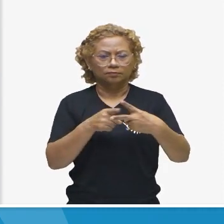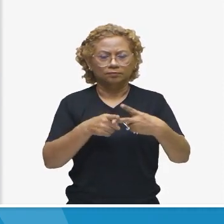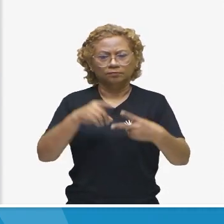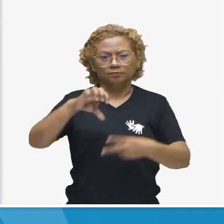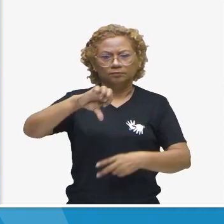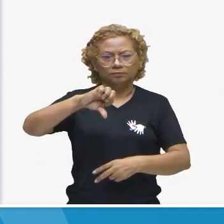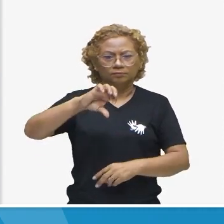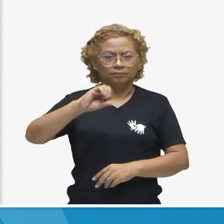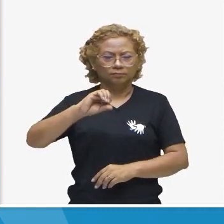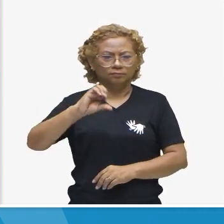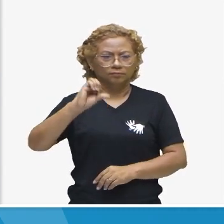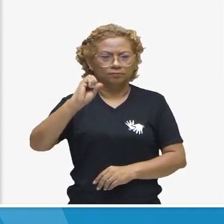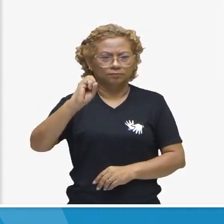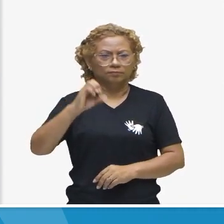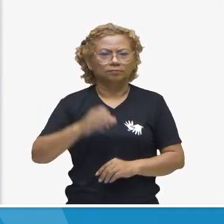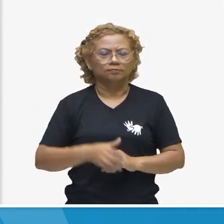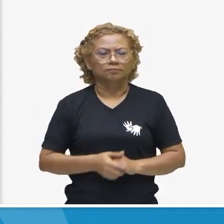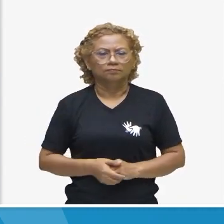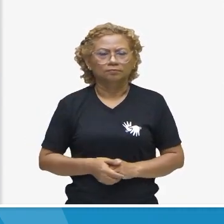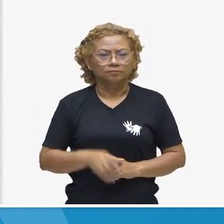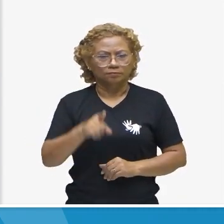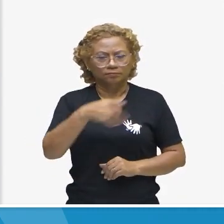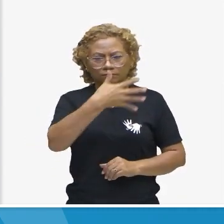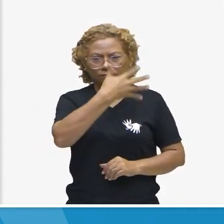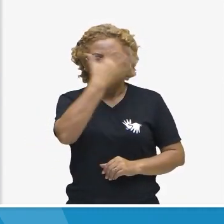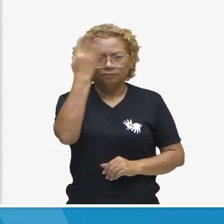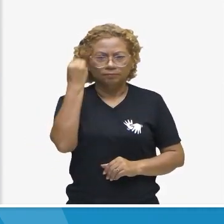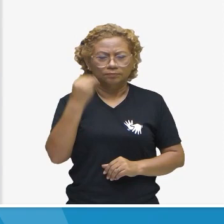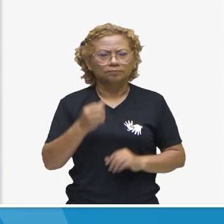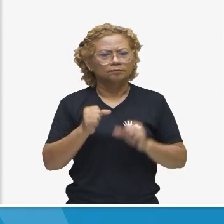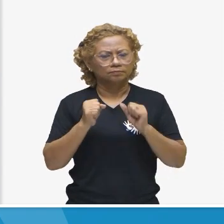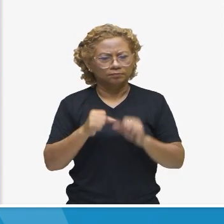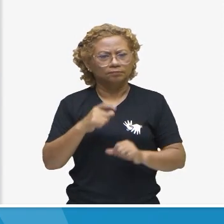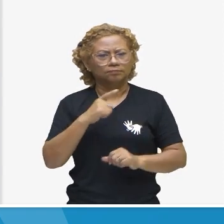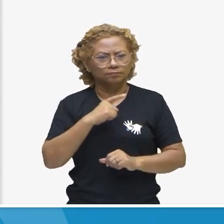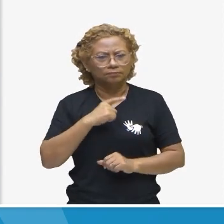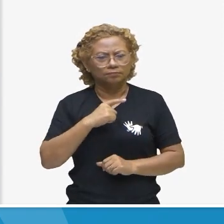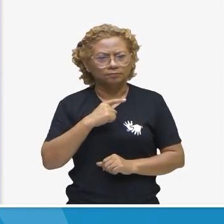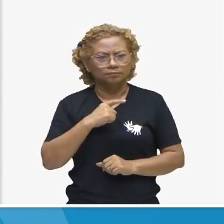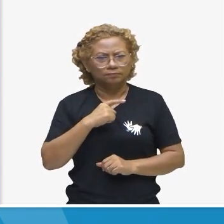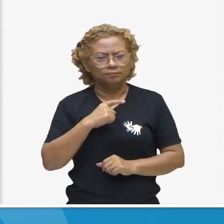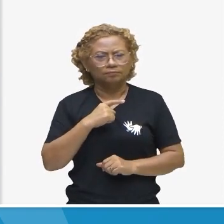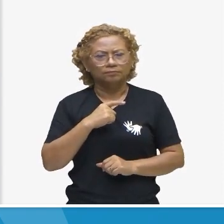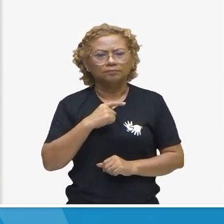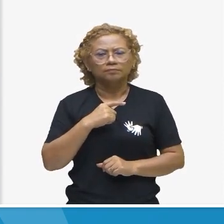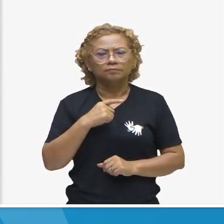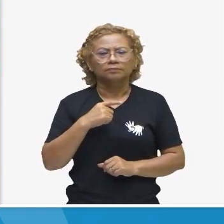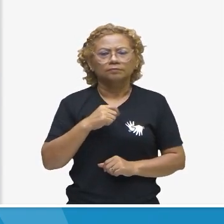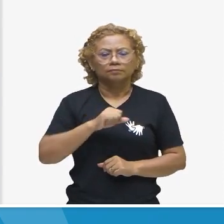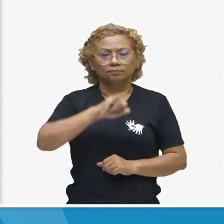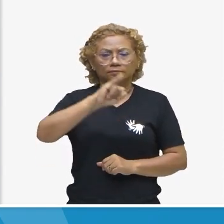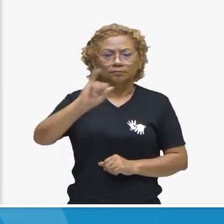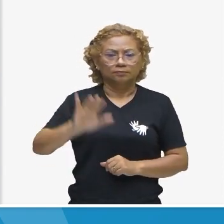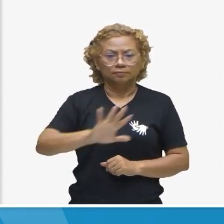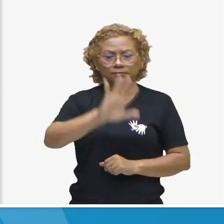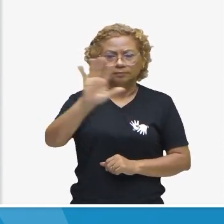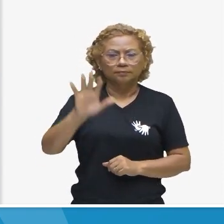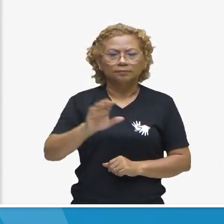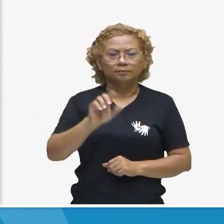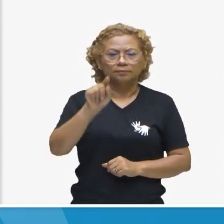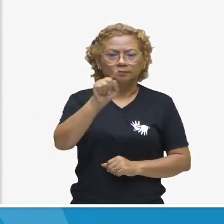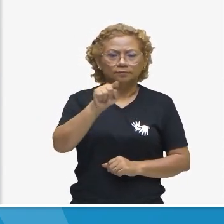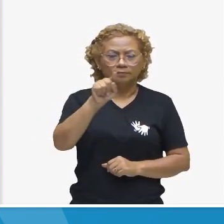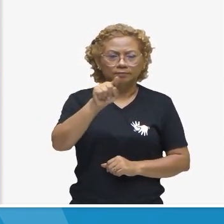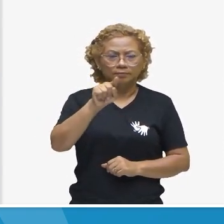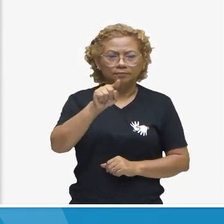Tudo bem? Então, não esqueçam, posso ter a projeção de um ponto, como posso ter a projeção de um plano